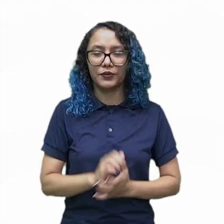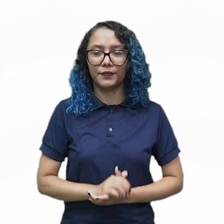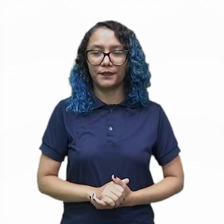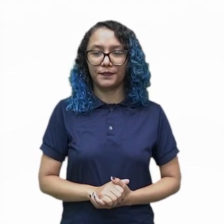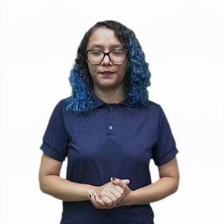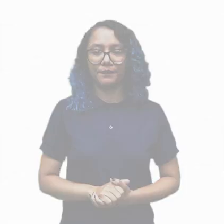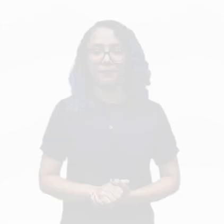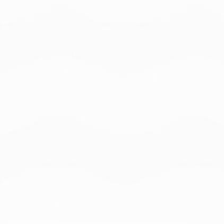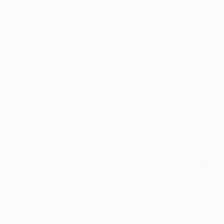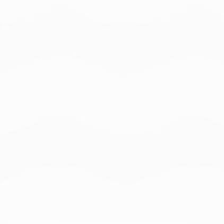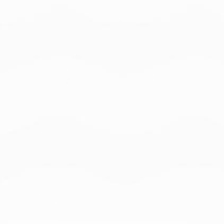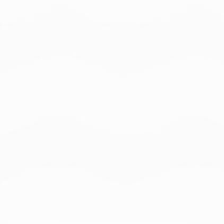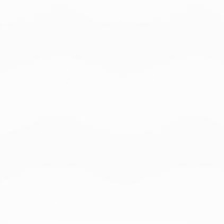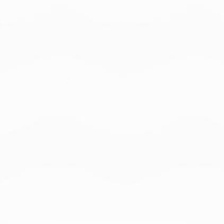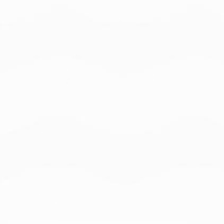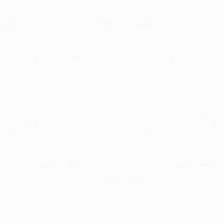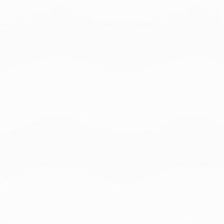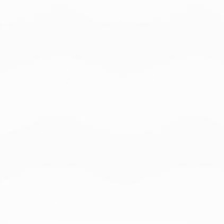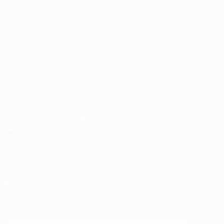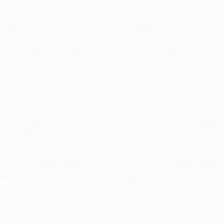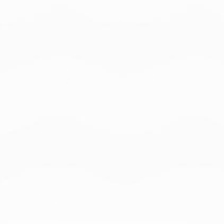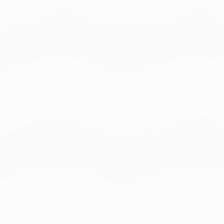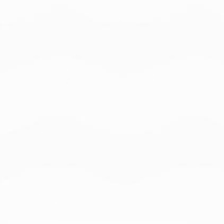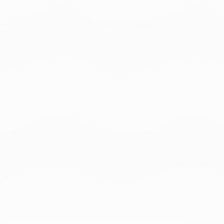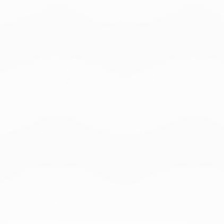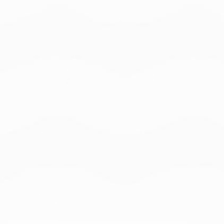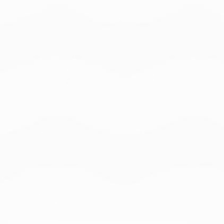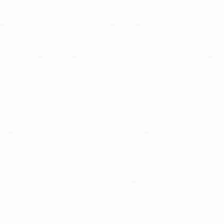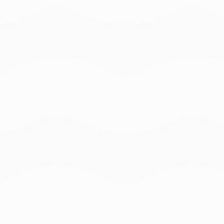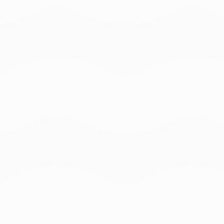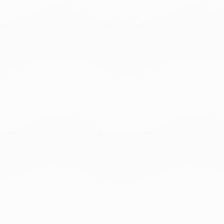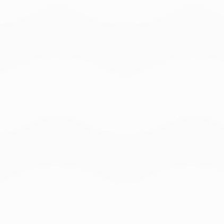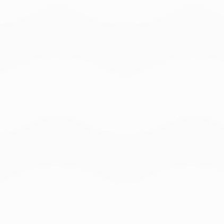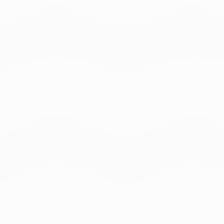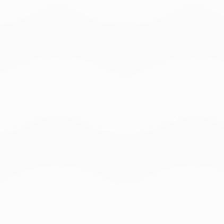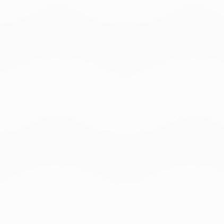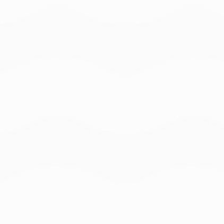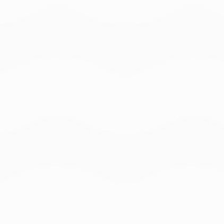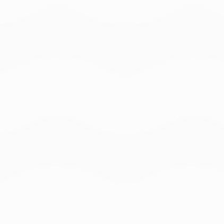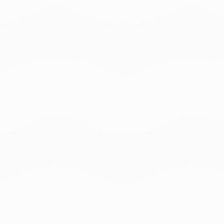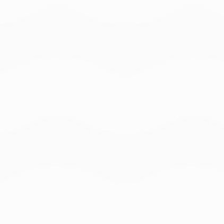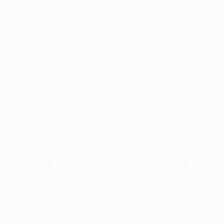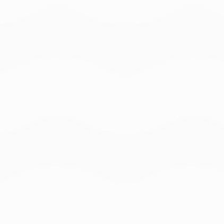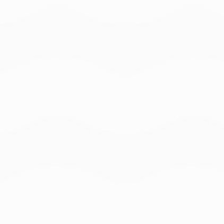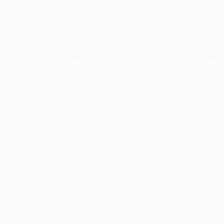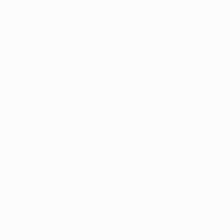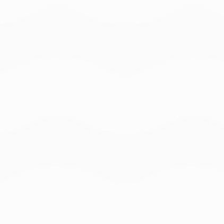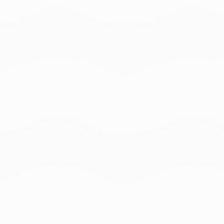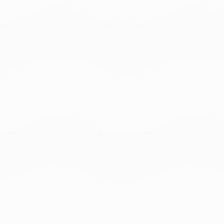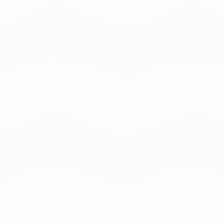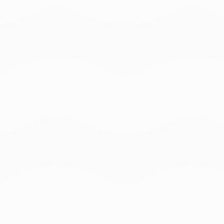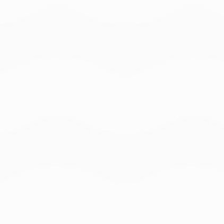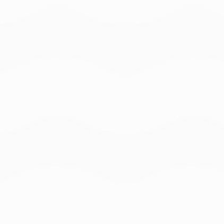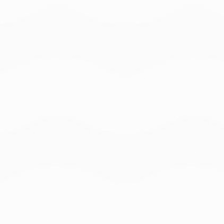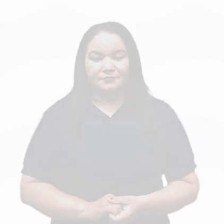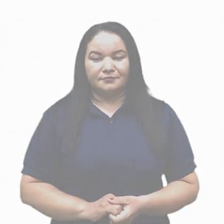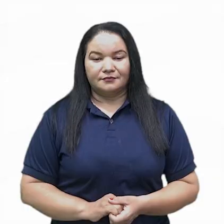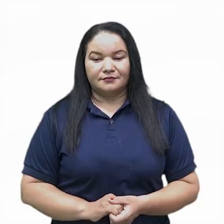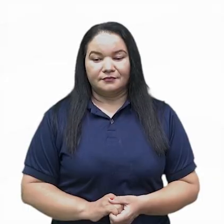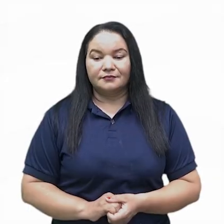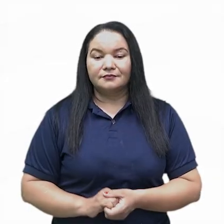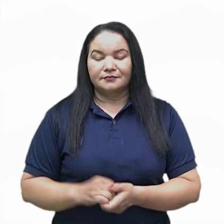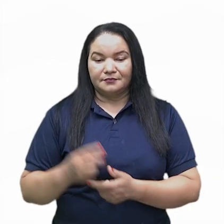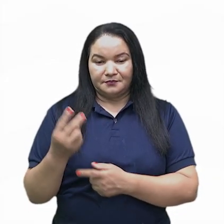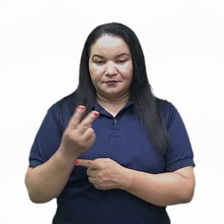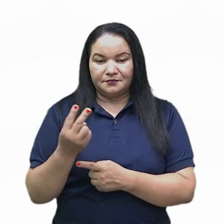A do meio indica toxicidade, né? Se ele for ingerido ou em contato com a pele ou inalado, tá? Então,